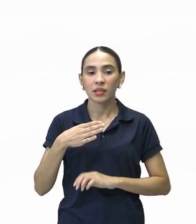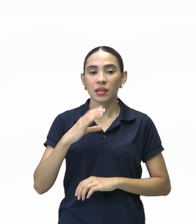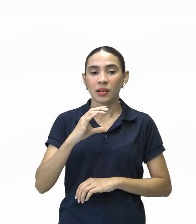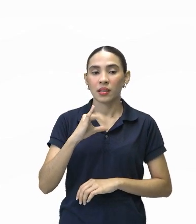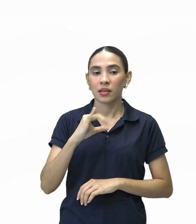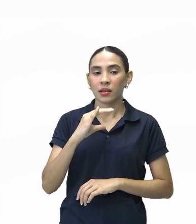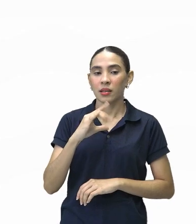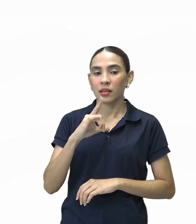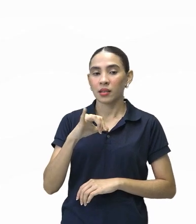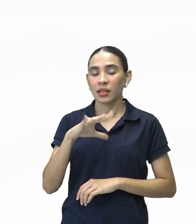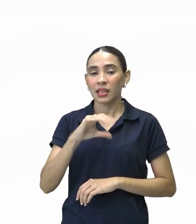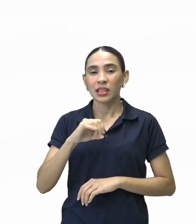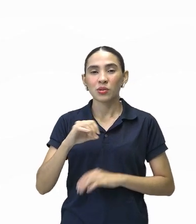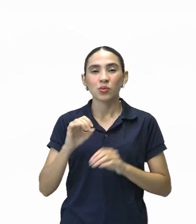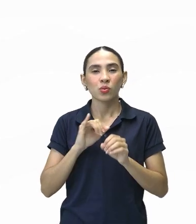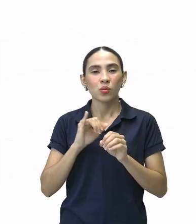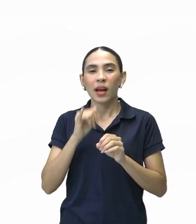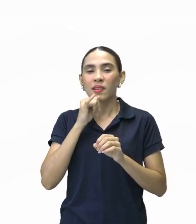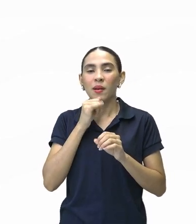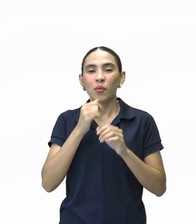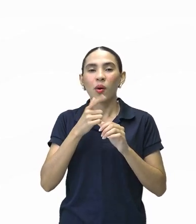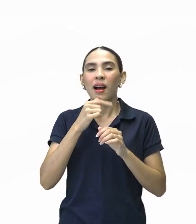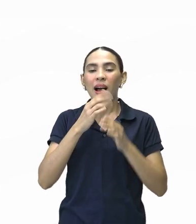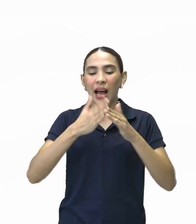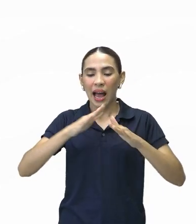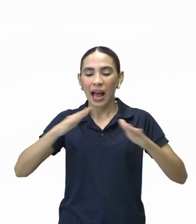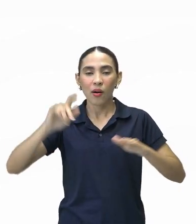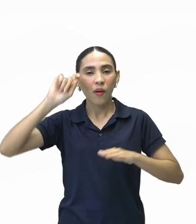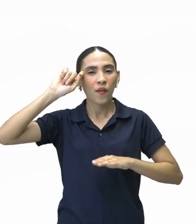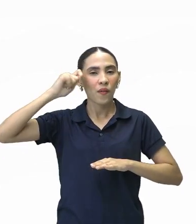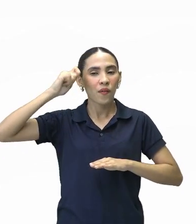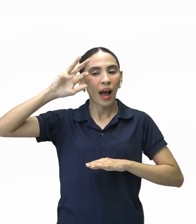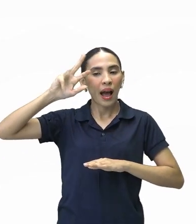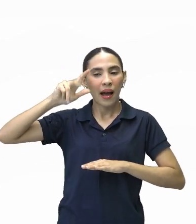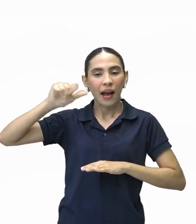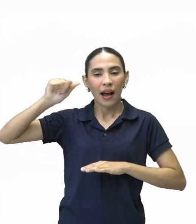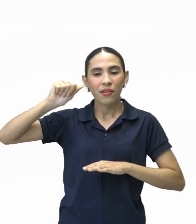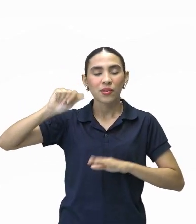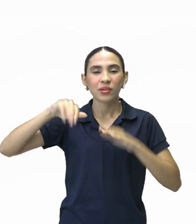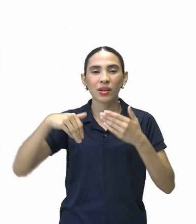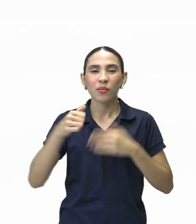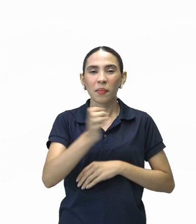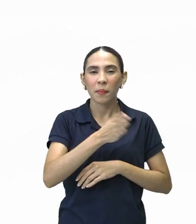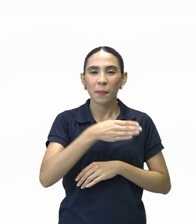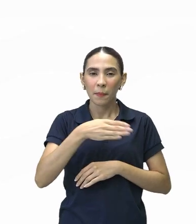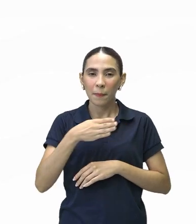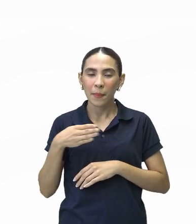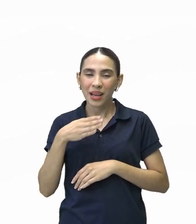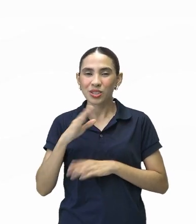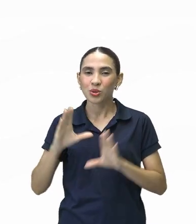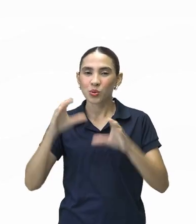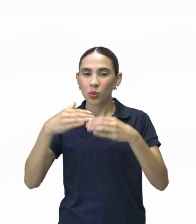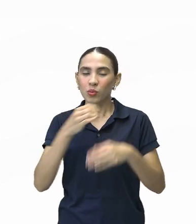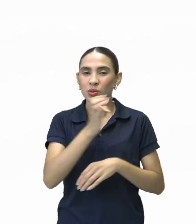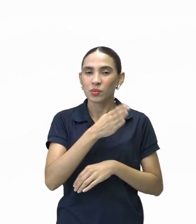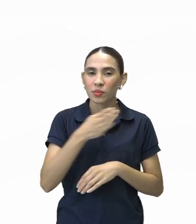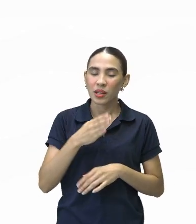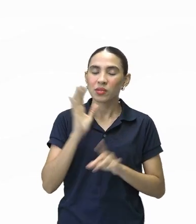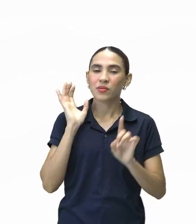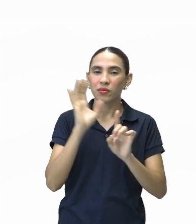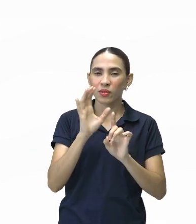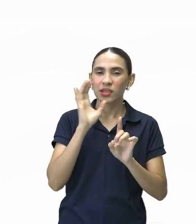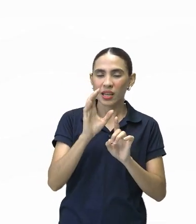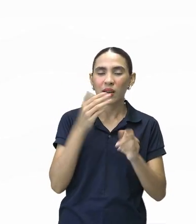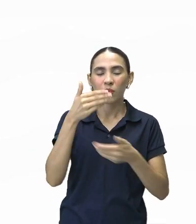lagos africanos. Então, numa determinada região da África, né, esses peixes, essas espécies, elas sofreram